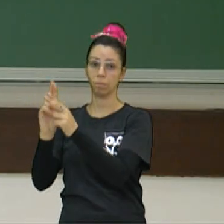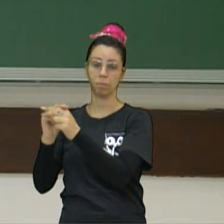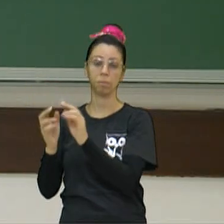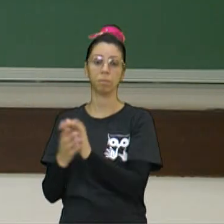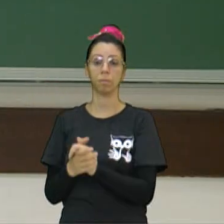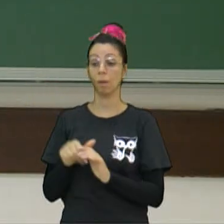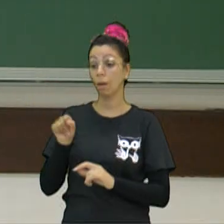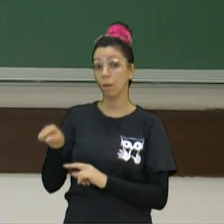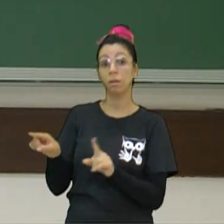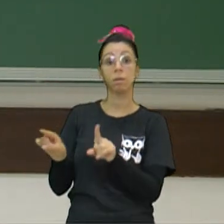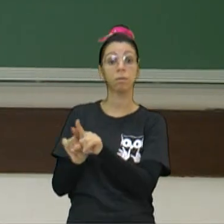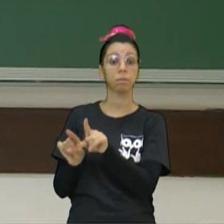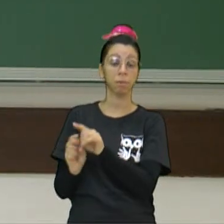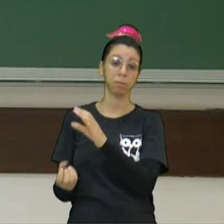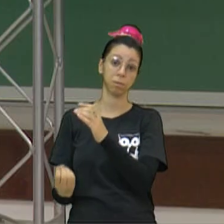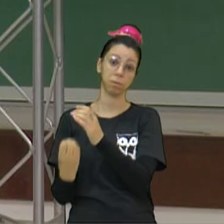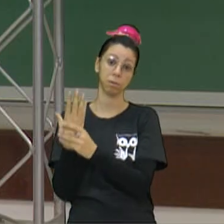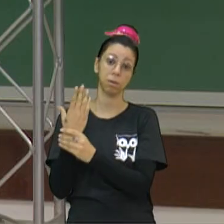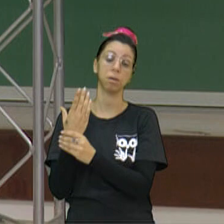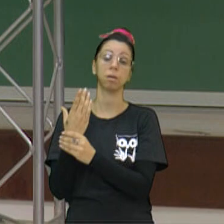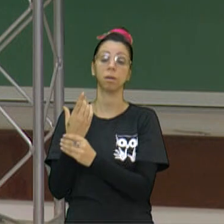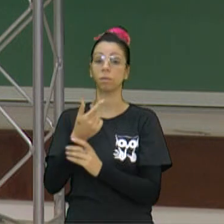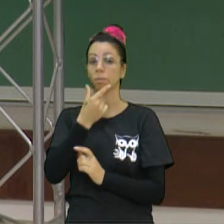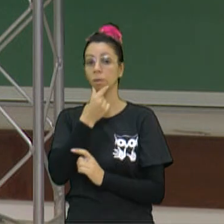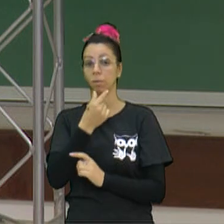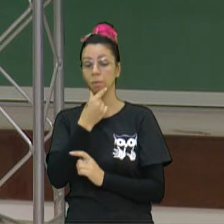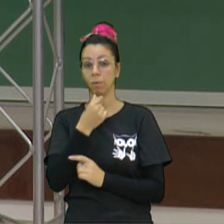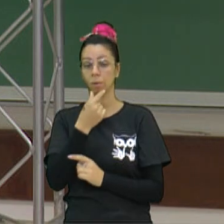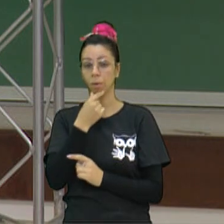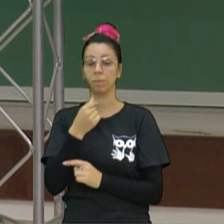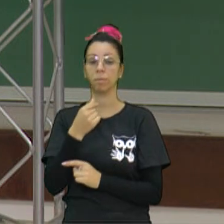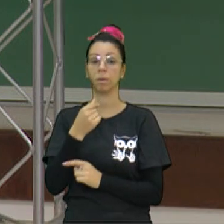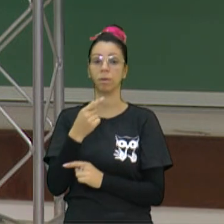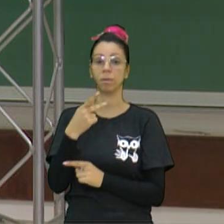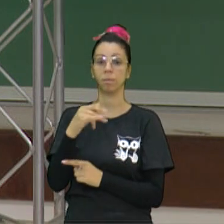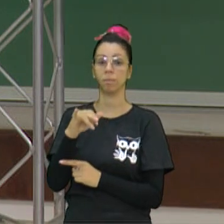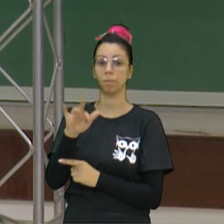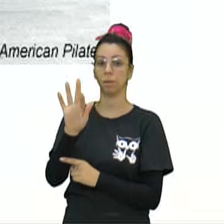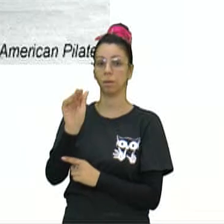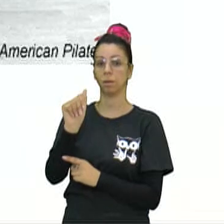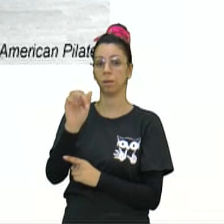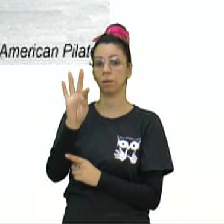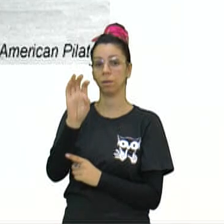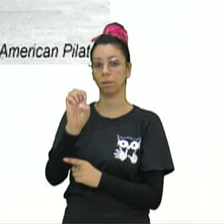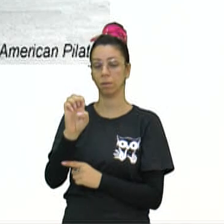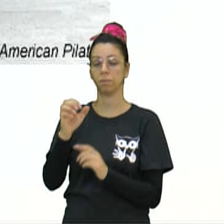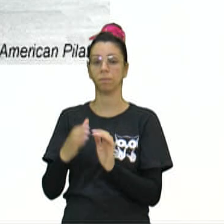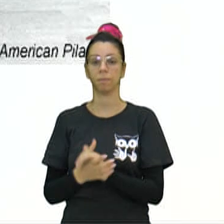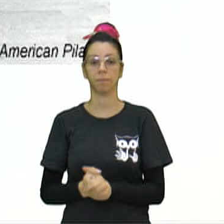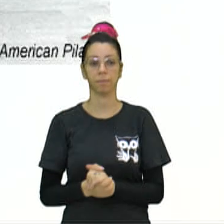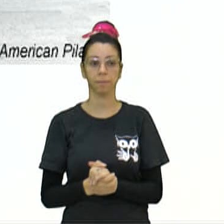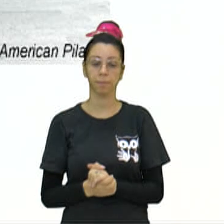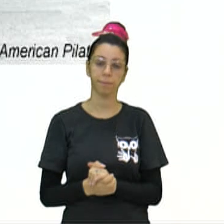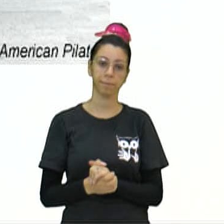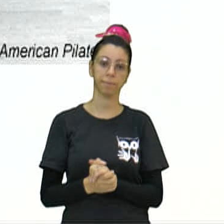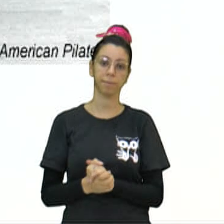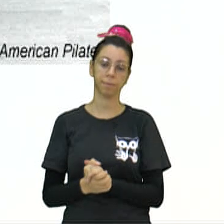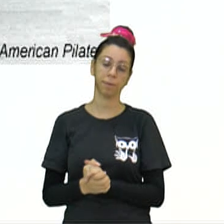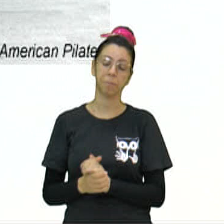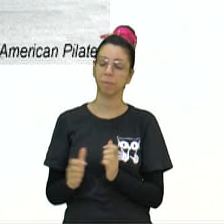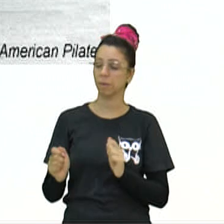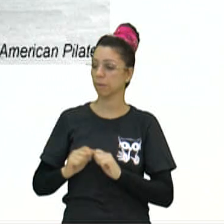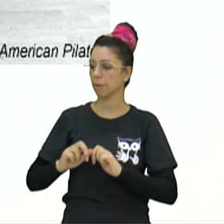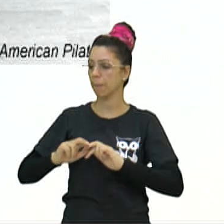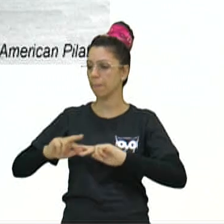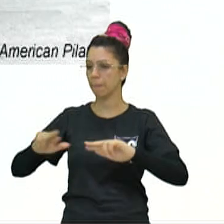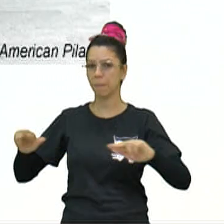fundador, pelo seu percursor, que é o Joseph Pilates. Então os exercícios de Pilates realizados nos aparelhos envolvem uma larga possibilidade